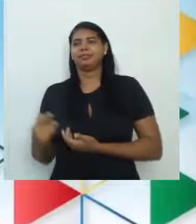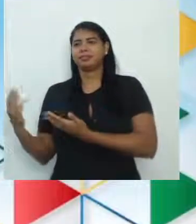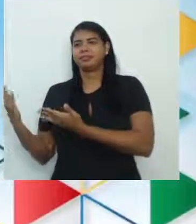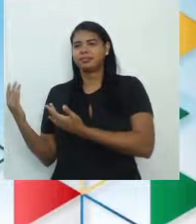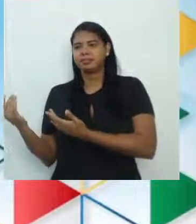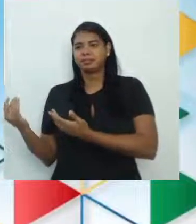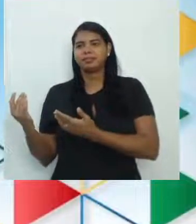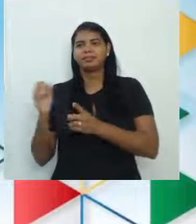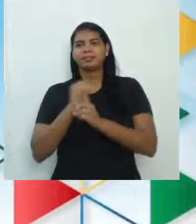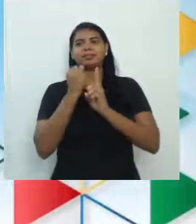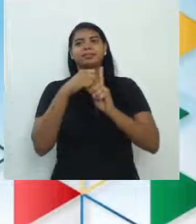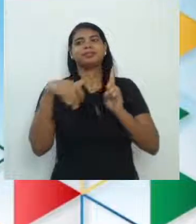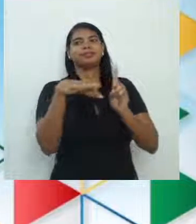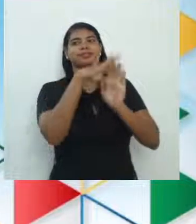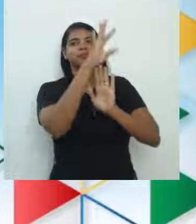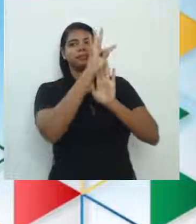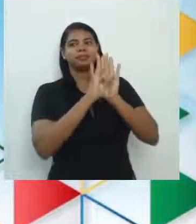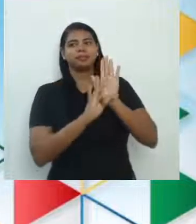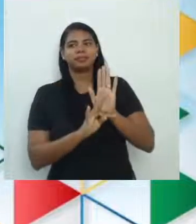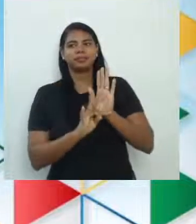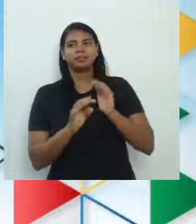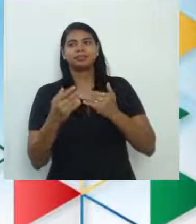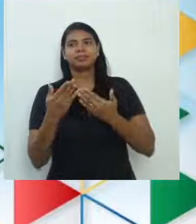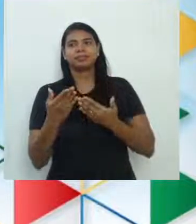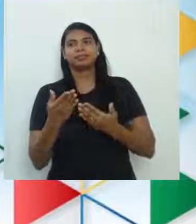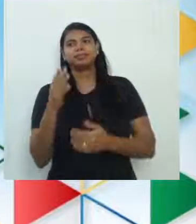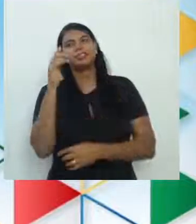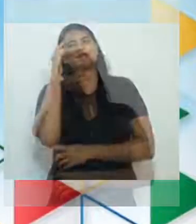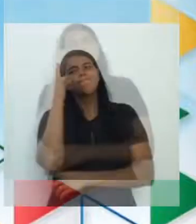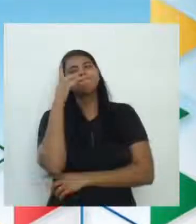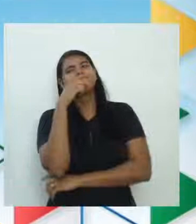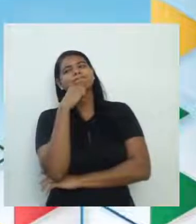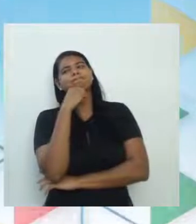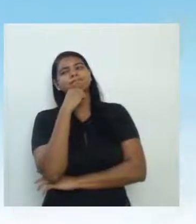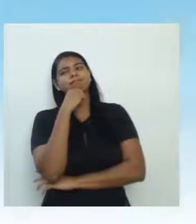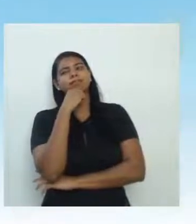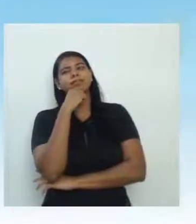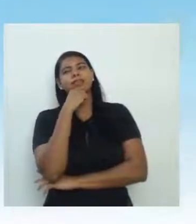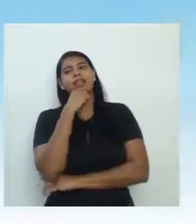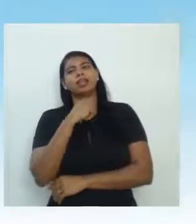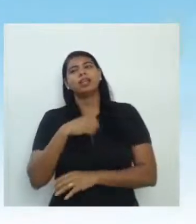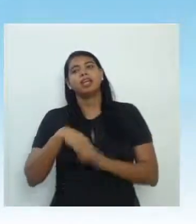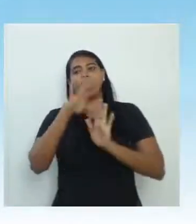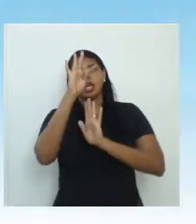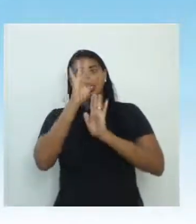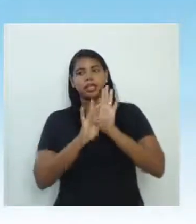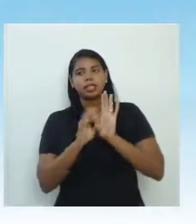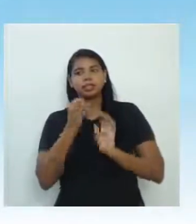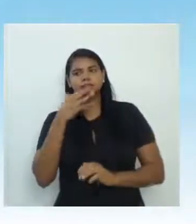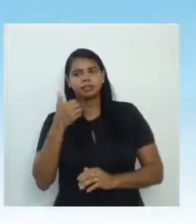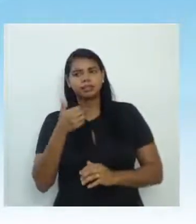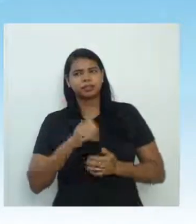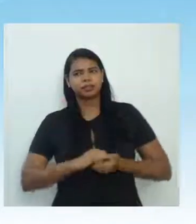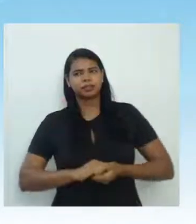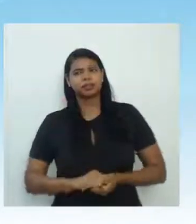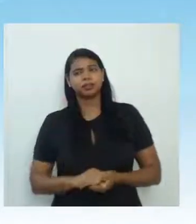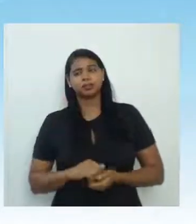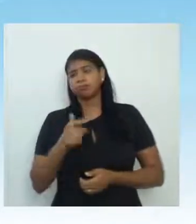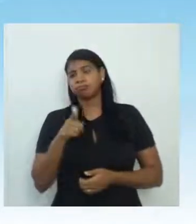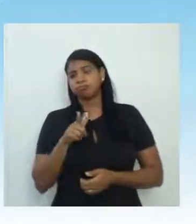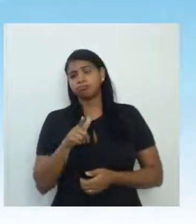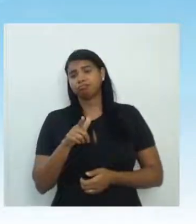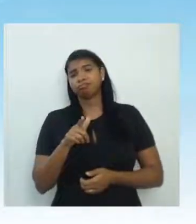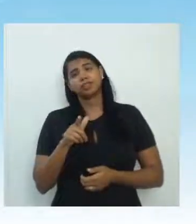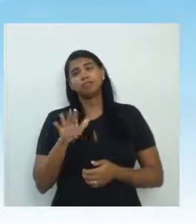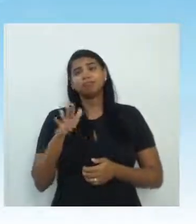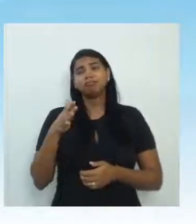textos normativos e legais. Tainá, eu tenho uma dúvida. Quando eu li textos legais, são textos bons, é? Na verdade, não.